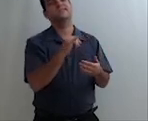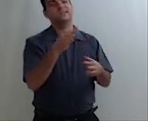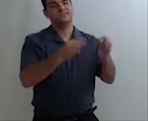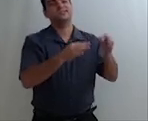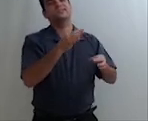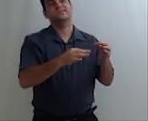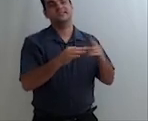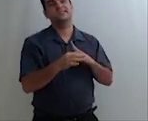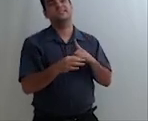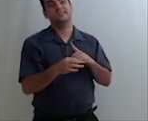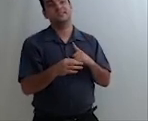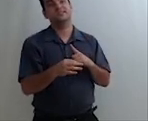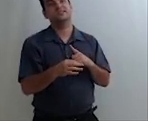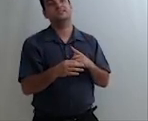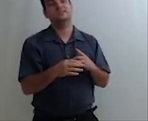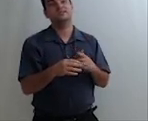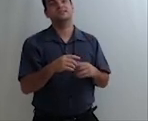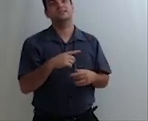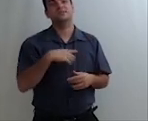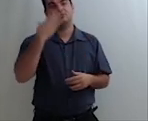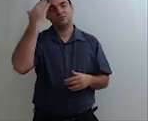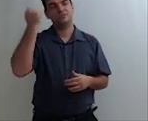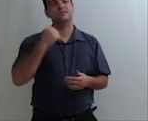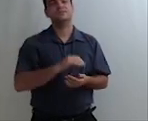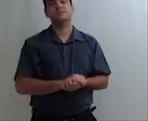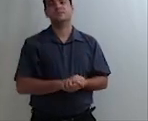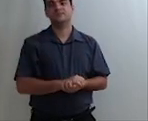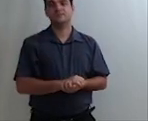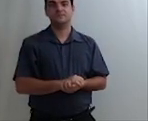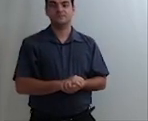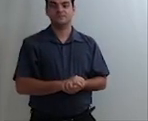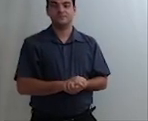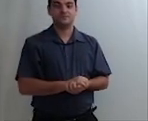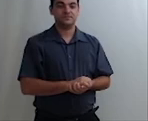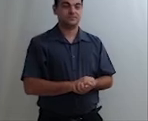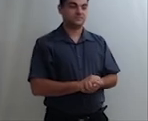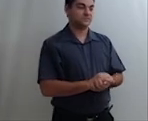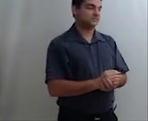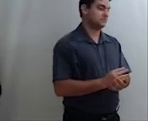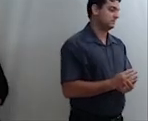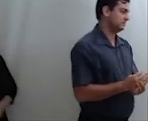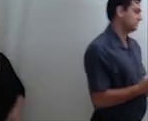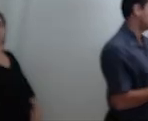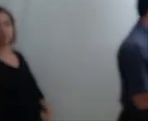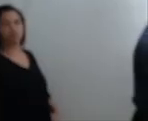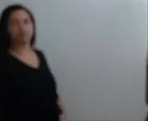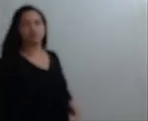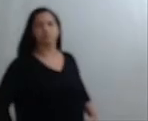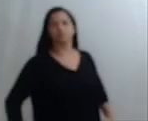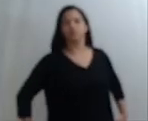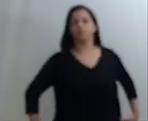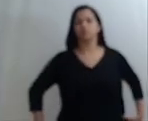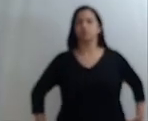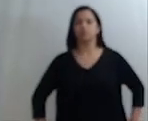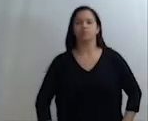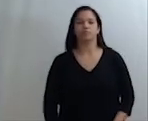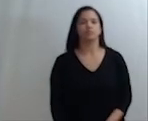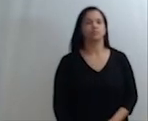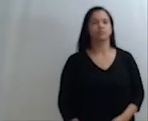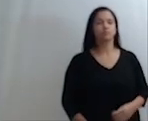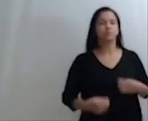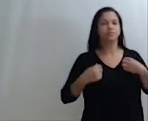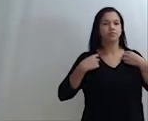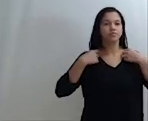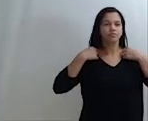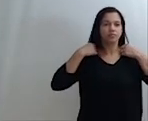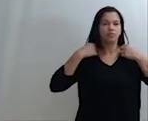está anunciado segundo as próprias declarações da defesa de que já estamos na fase final já tendo sido